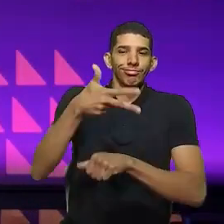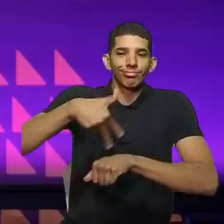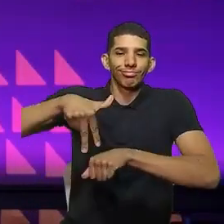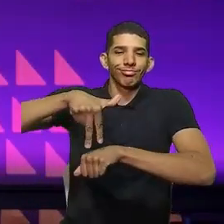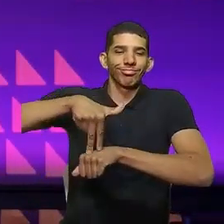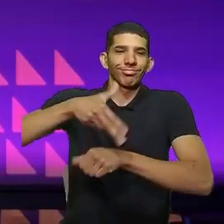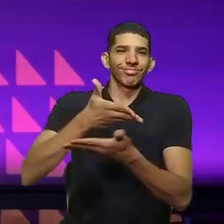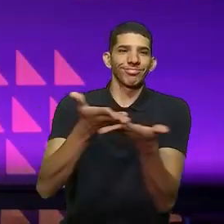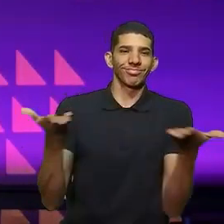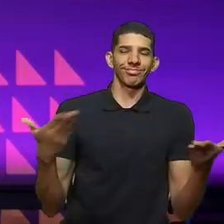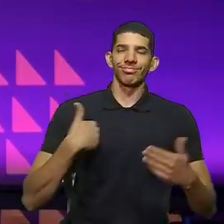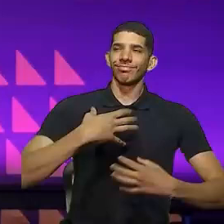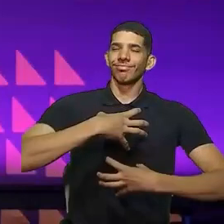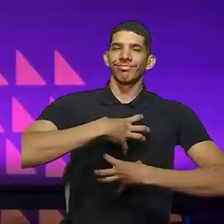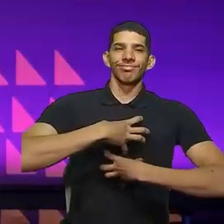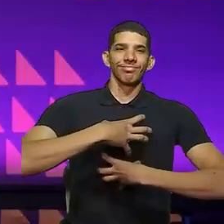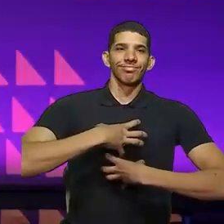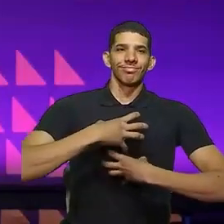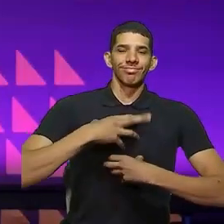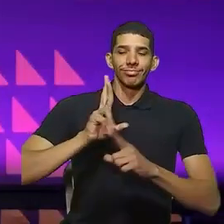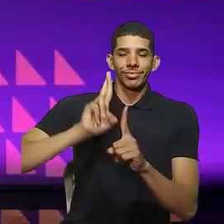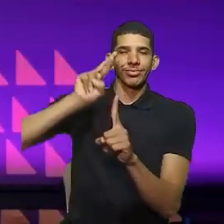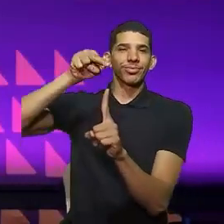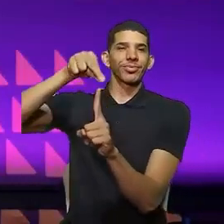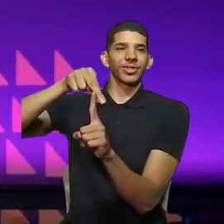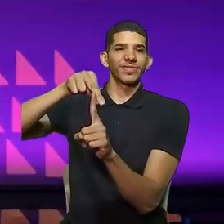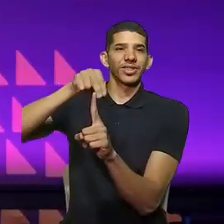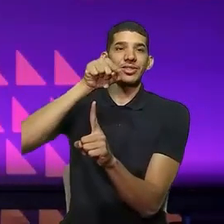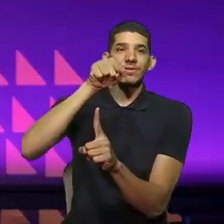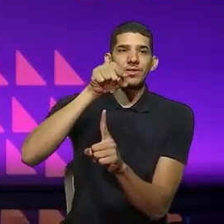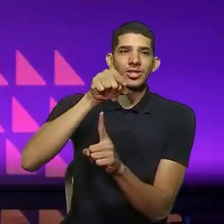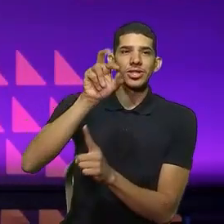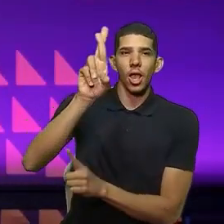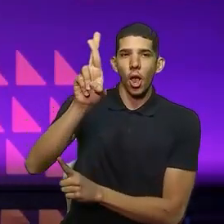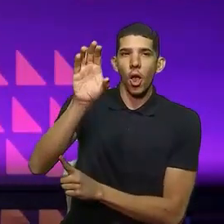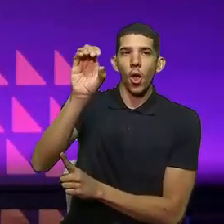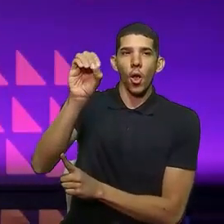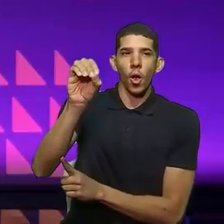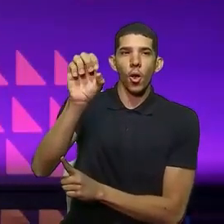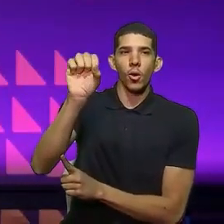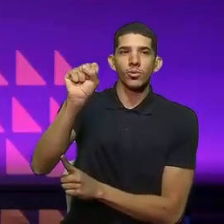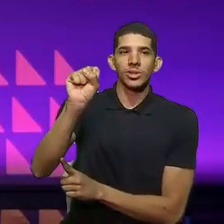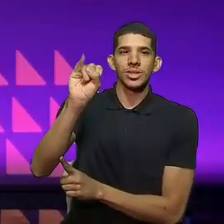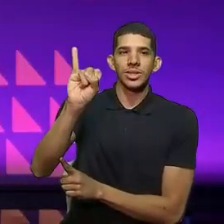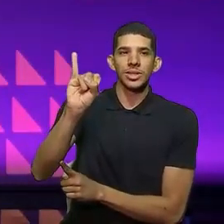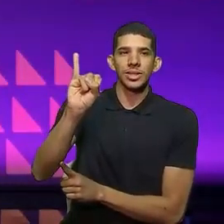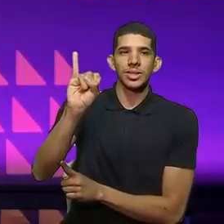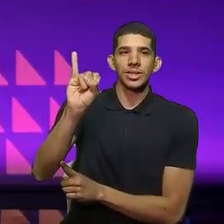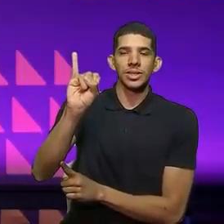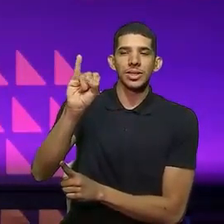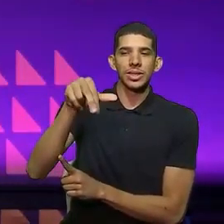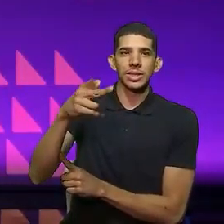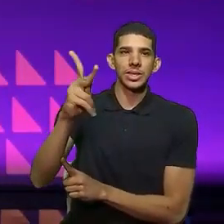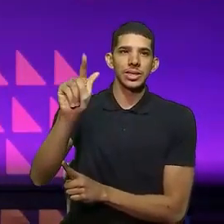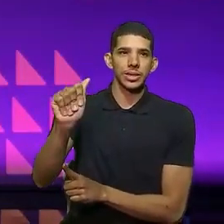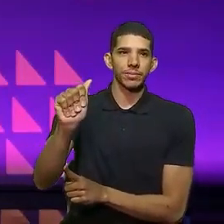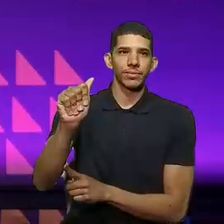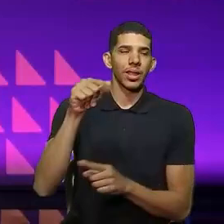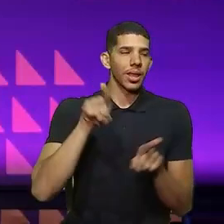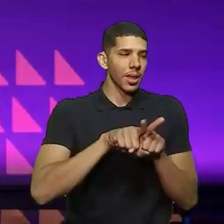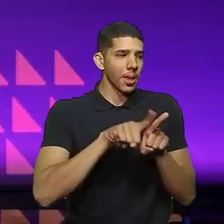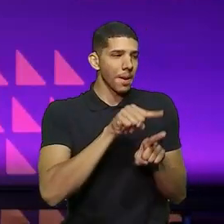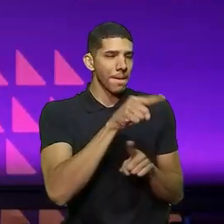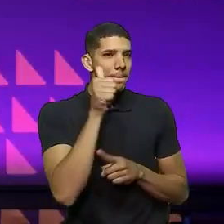traduzem simultaneamente tudo o que é falado. De tempos em tempos, a plateia é filmada e está cheia. No canto inferior direito do vídeo em